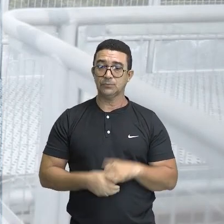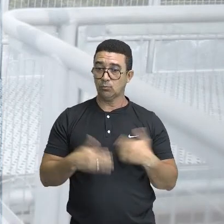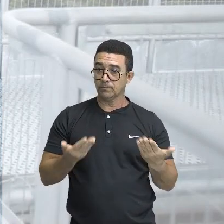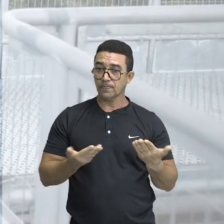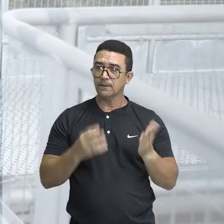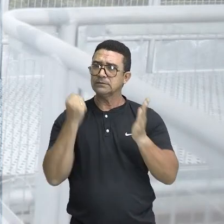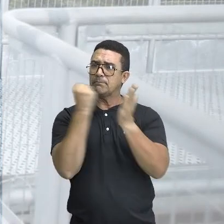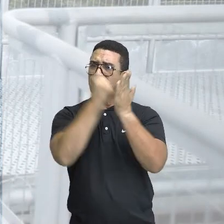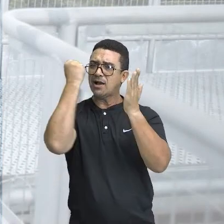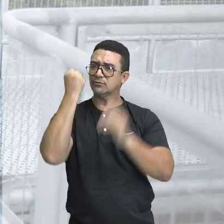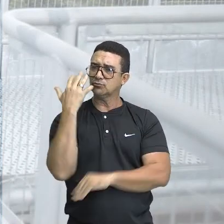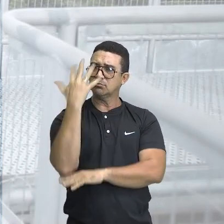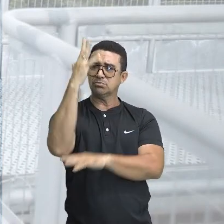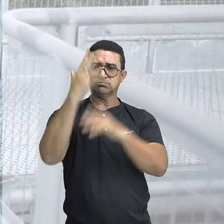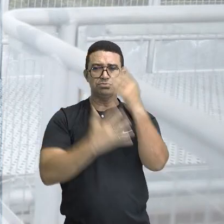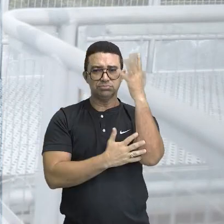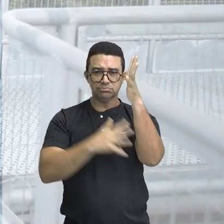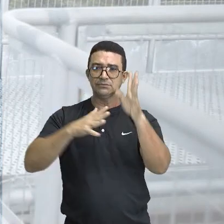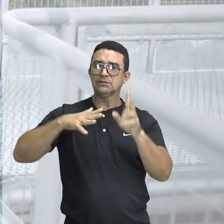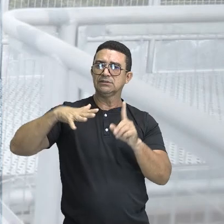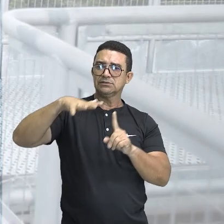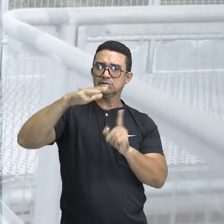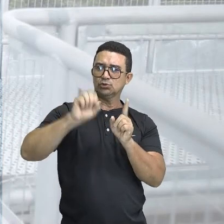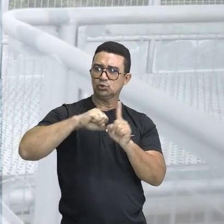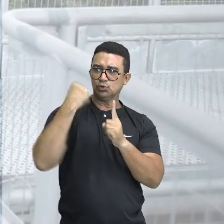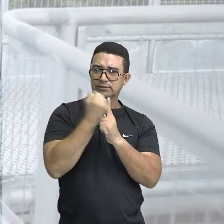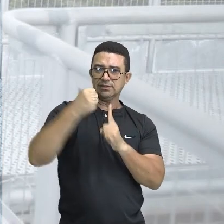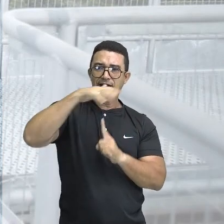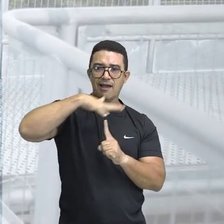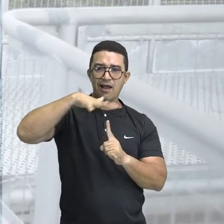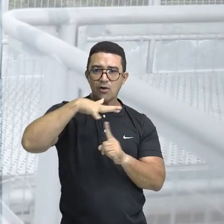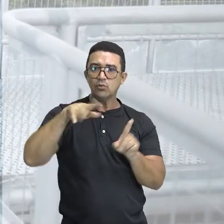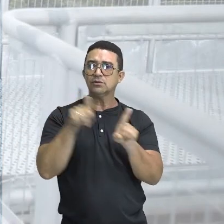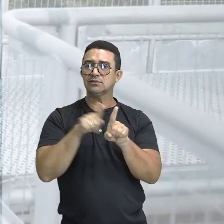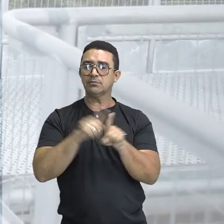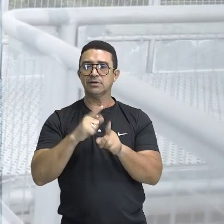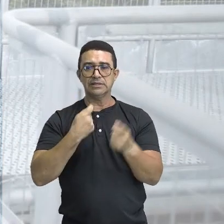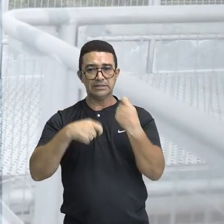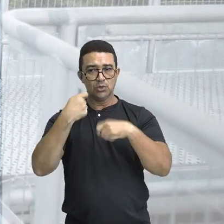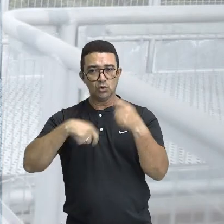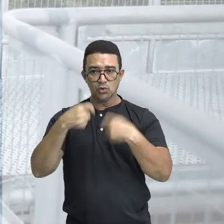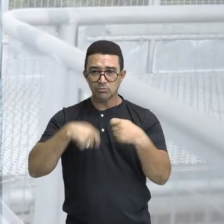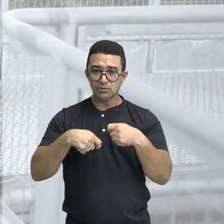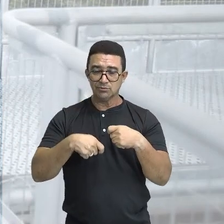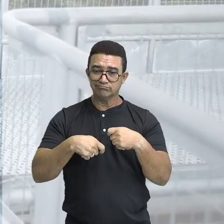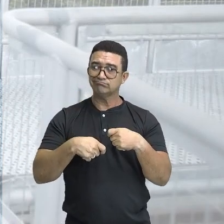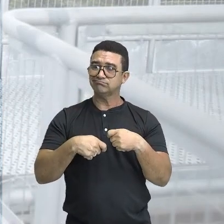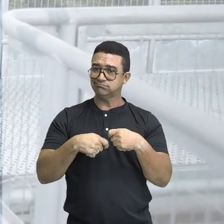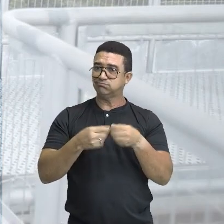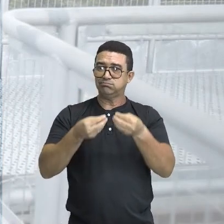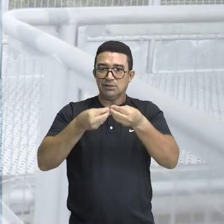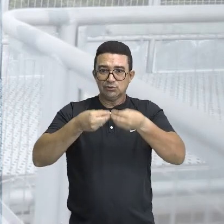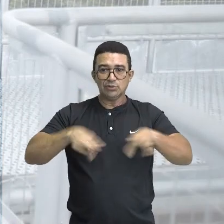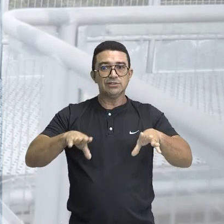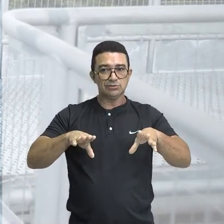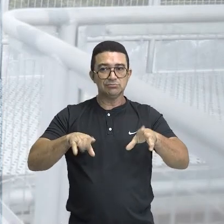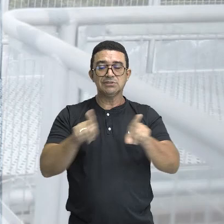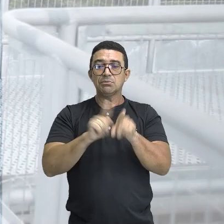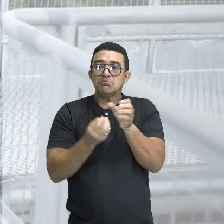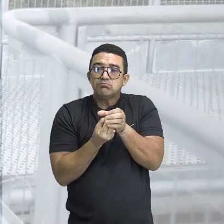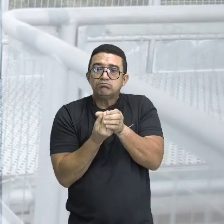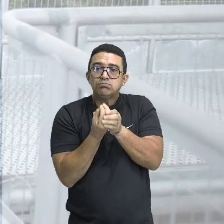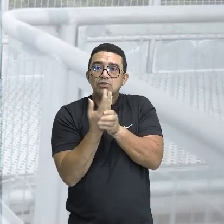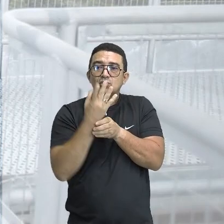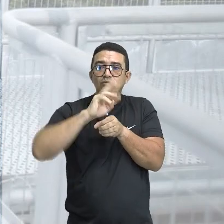impactos ambientais, sociais e econômicos, vai ocorrer, né, vai ser prejudicial para a nossa biodiversidade,